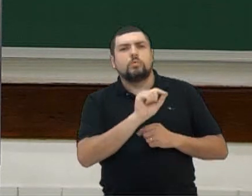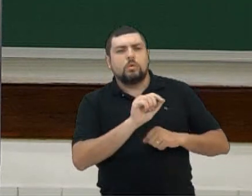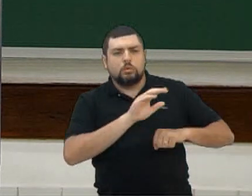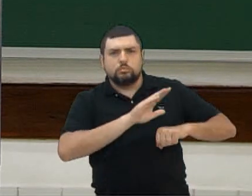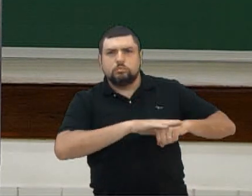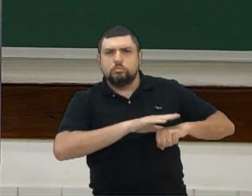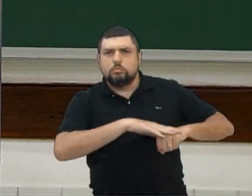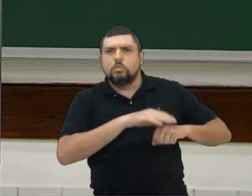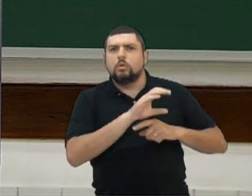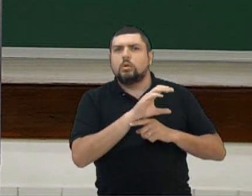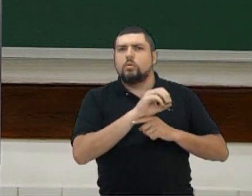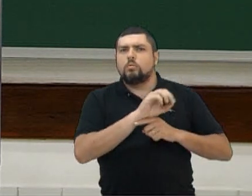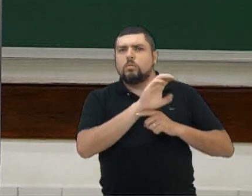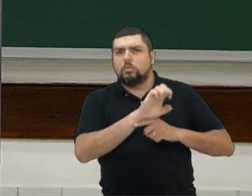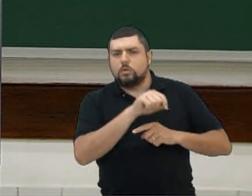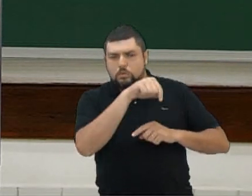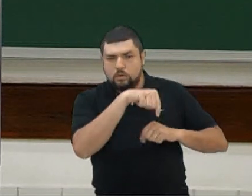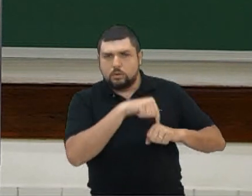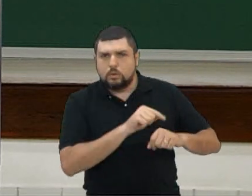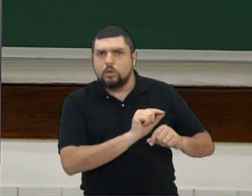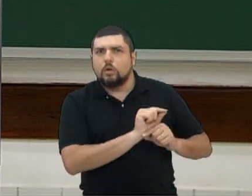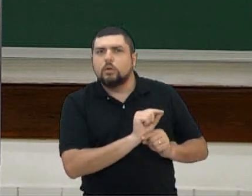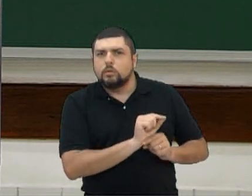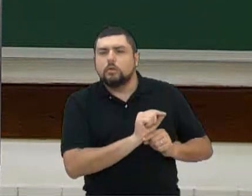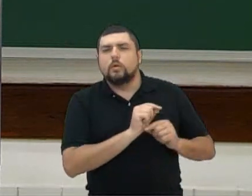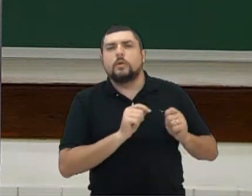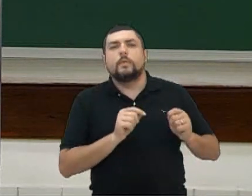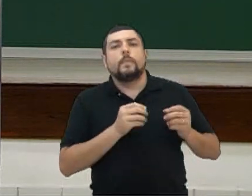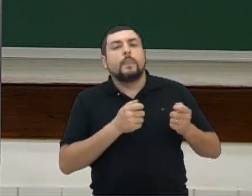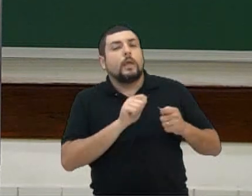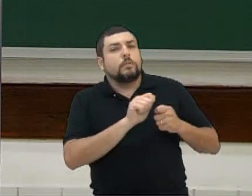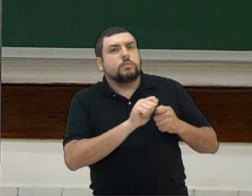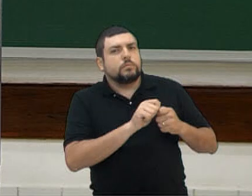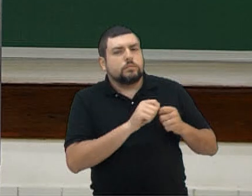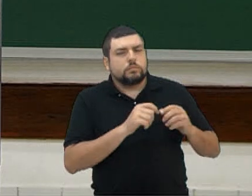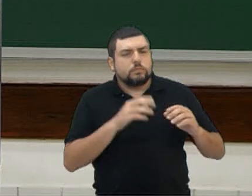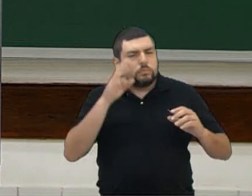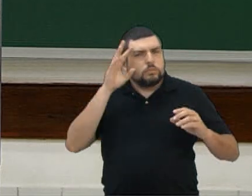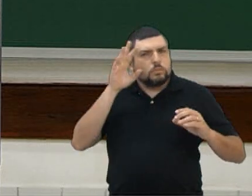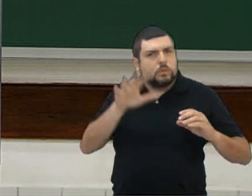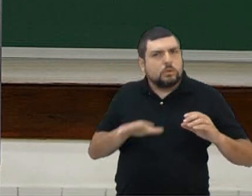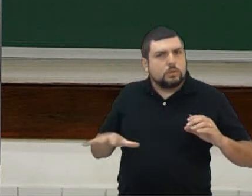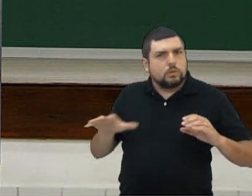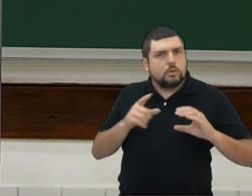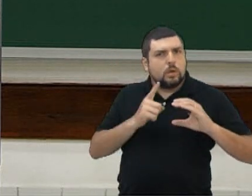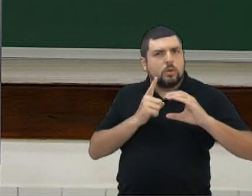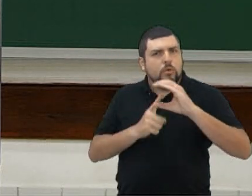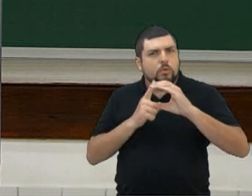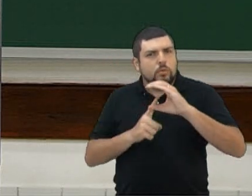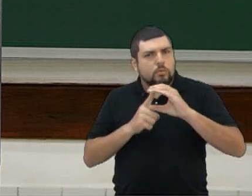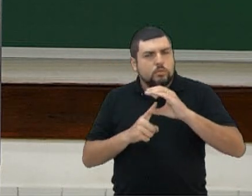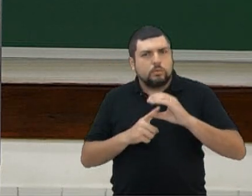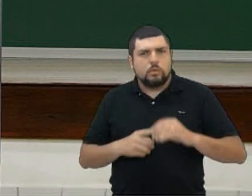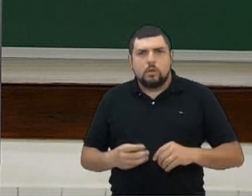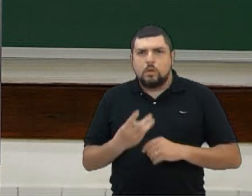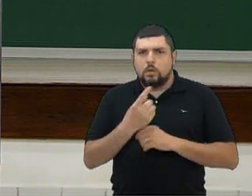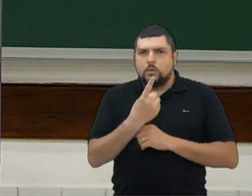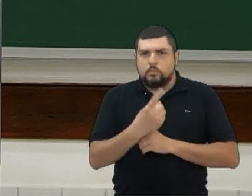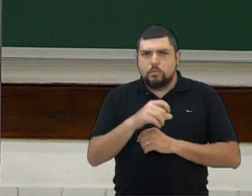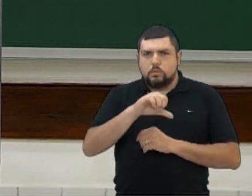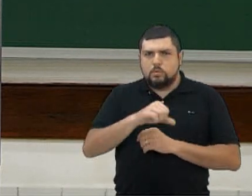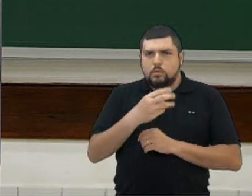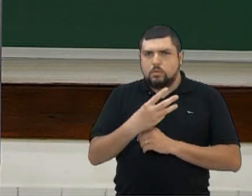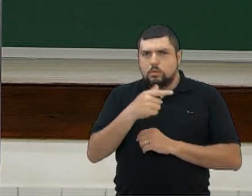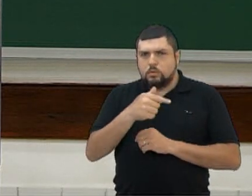governo Vargas, que faz com que haja uma suposta ameaça comunista, e em 1937 o Vargas, para proteger os interesses